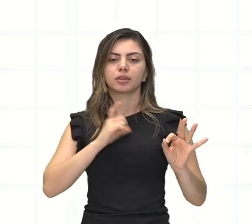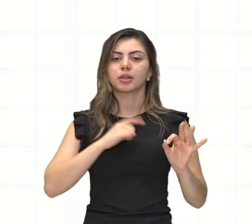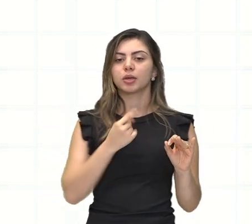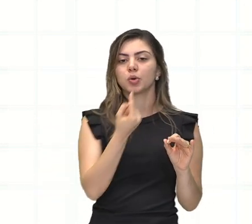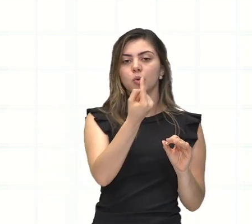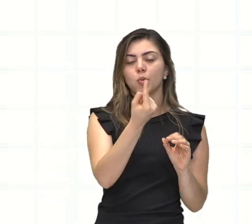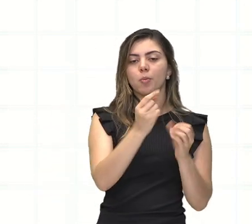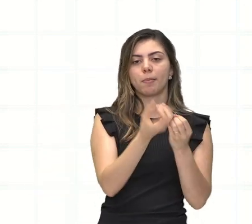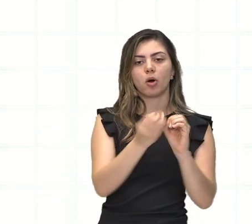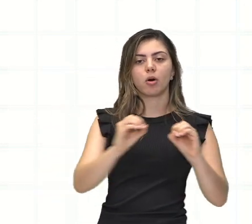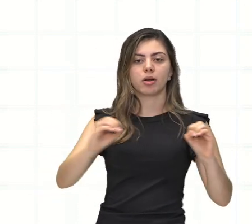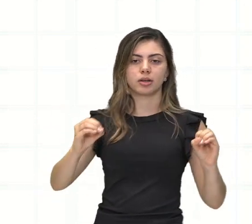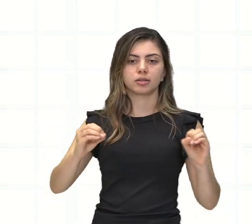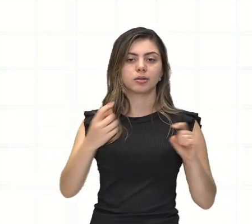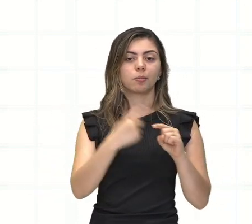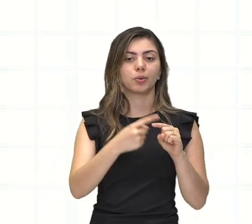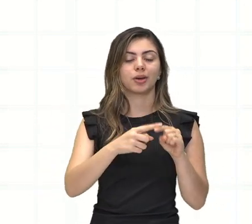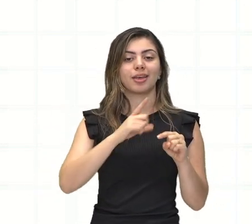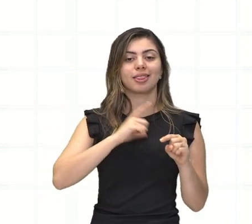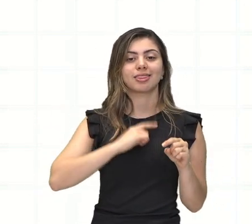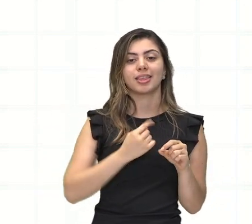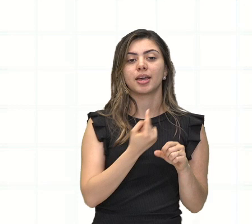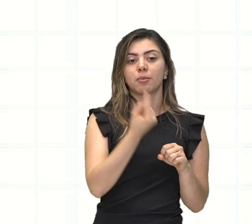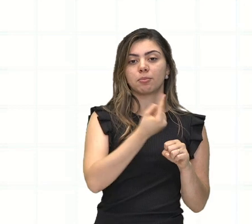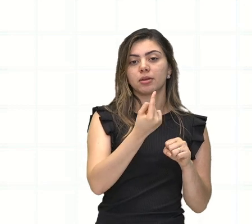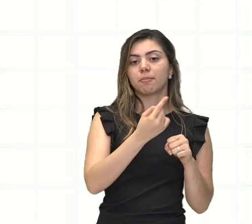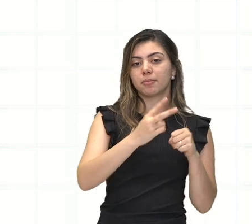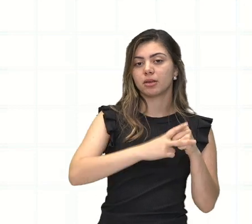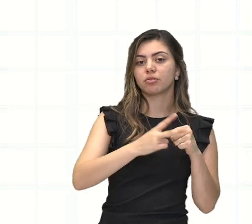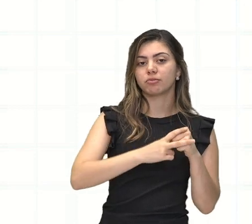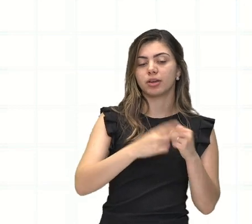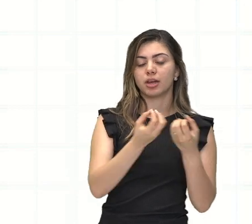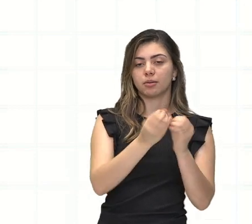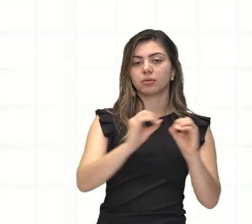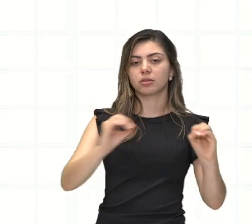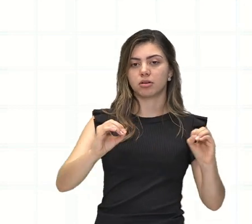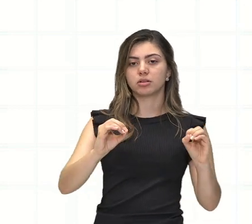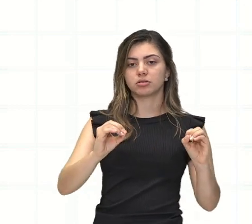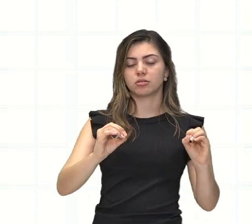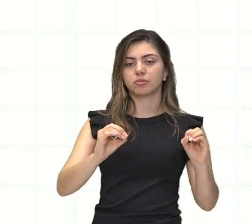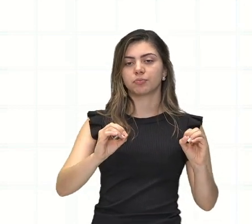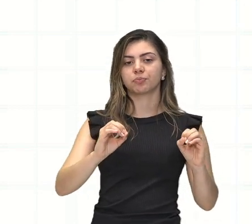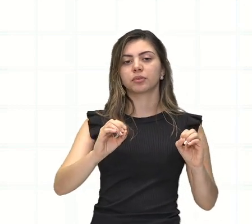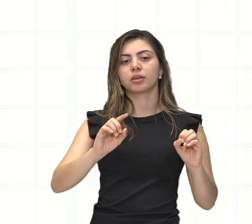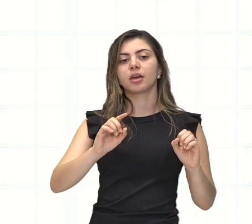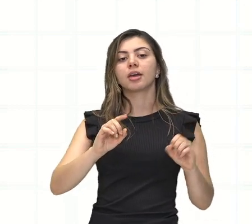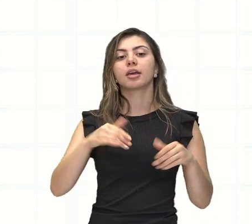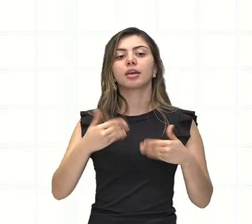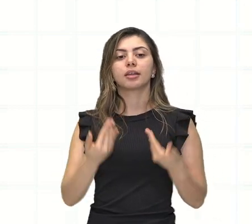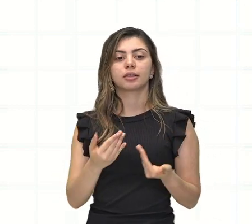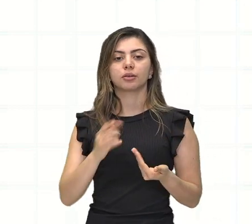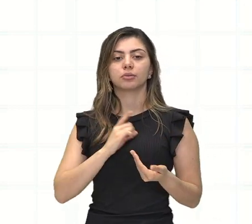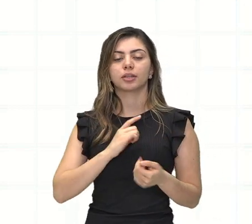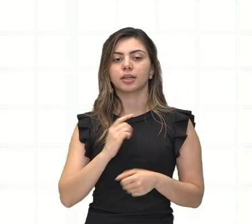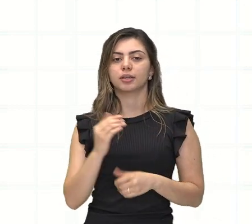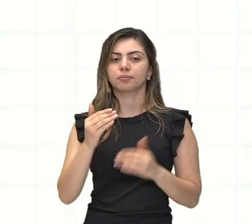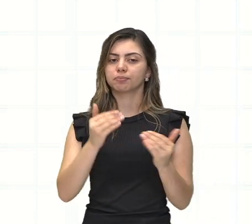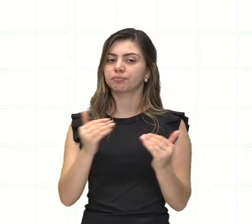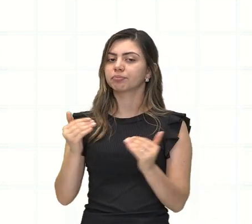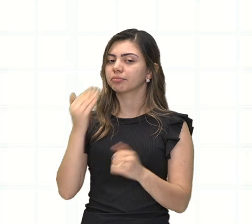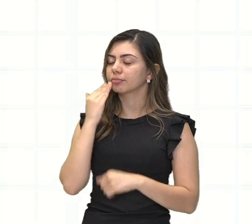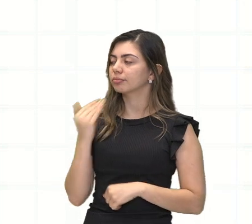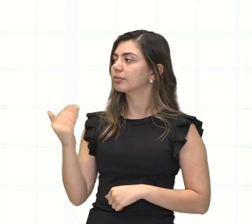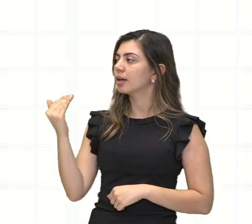oração, porque é o primeiro verbo desse contexto. Aqui nós vamos ter a